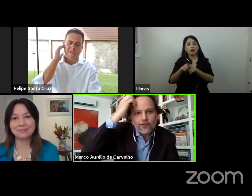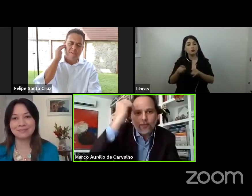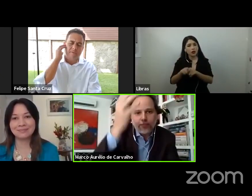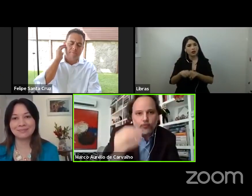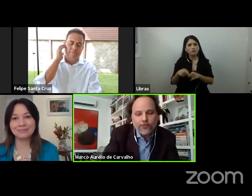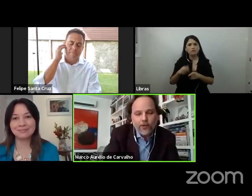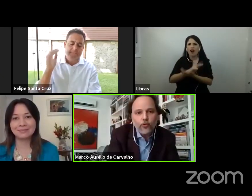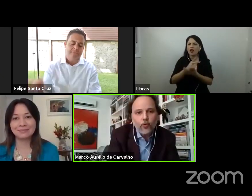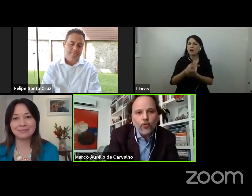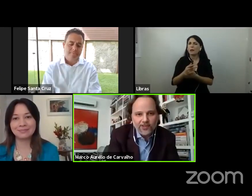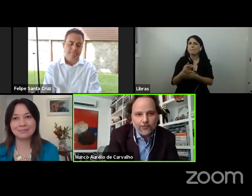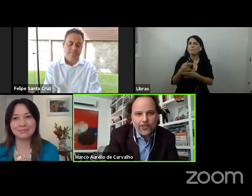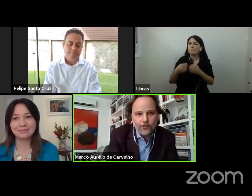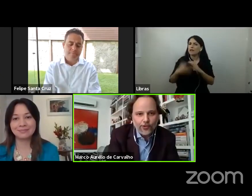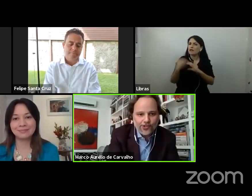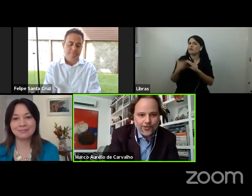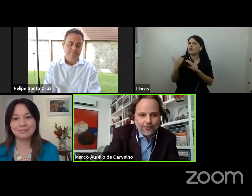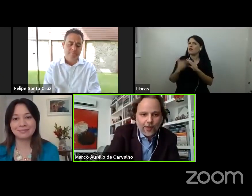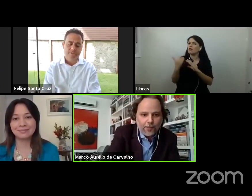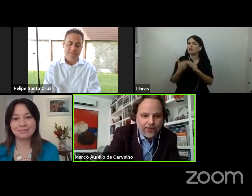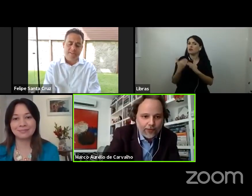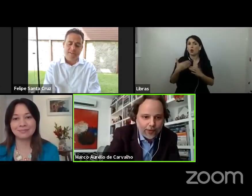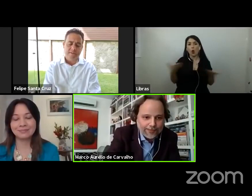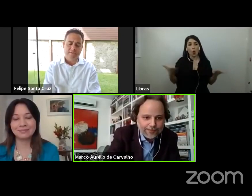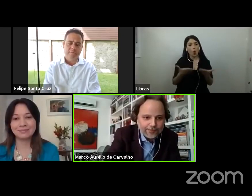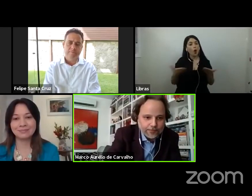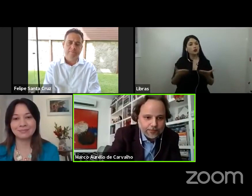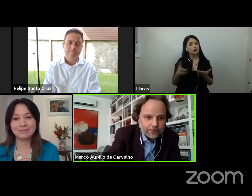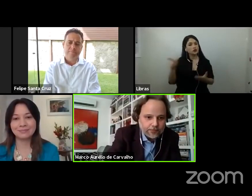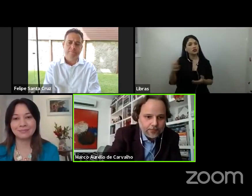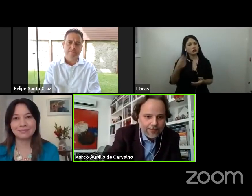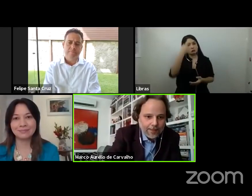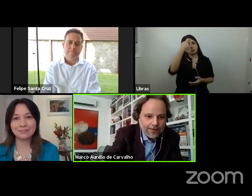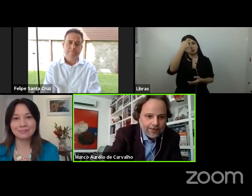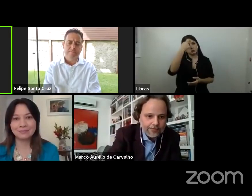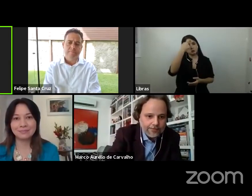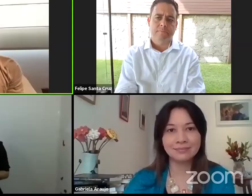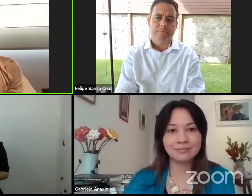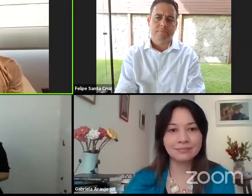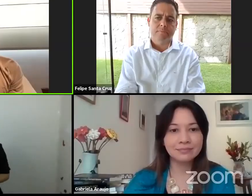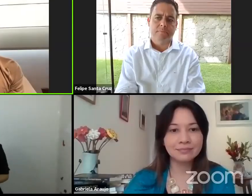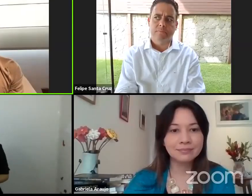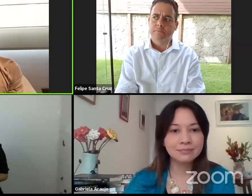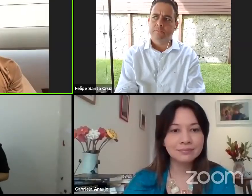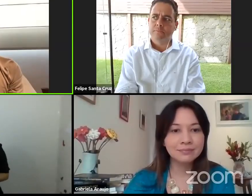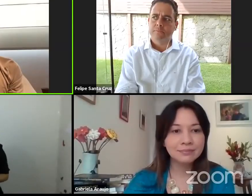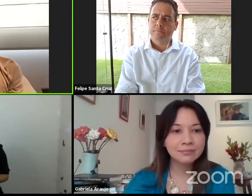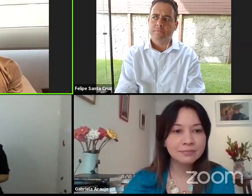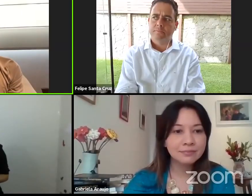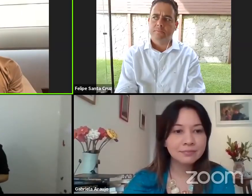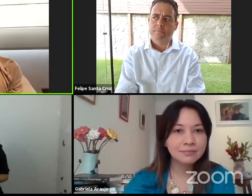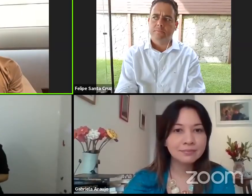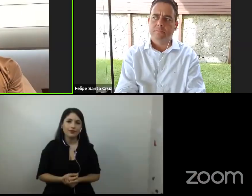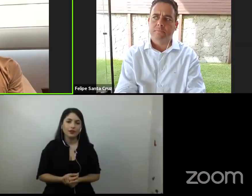parabenizando a sua postura, que foi muito lúcida no dia de hoje. Então, por favor. Então, Marco Aurélio, é que fica, às vezes, muitas vezes fica